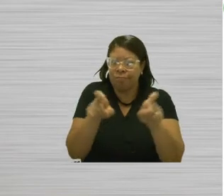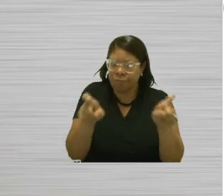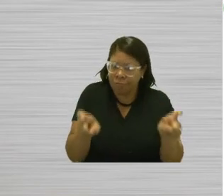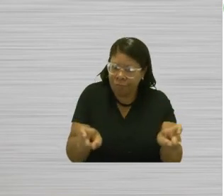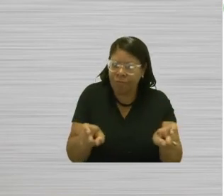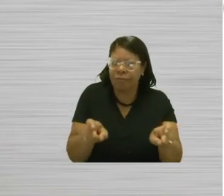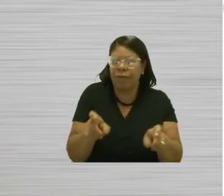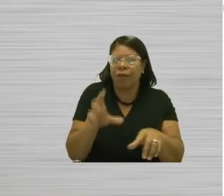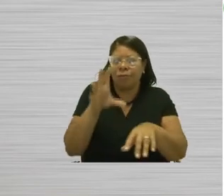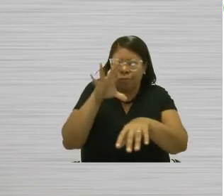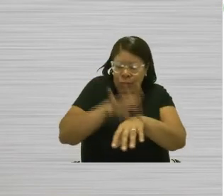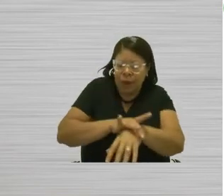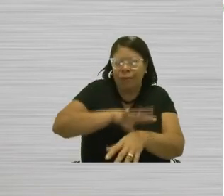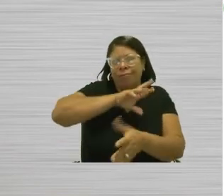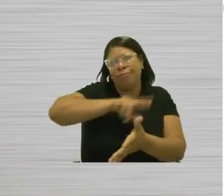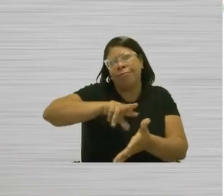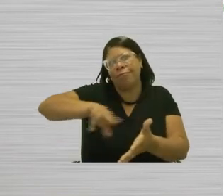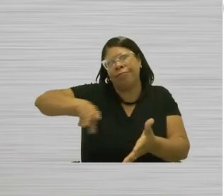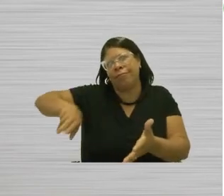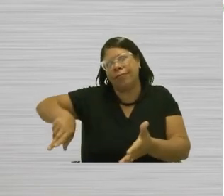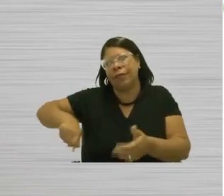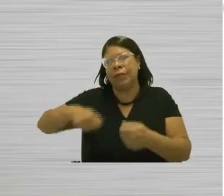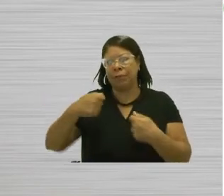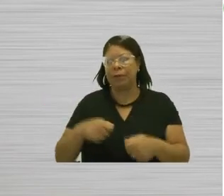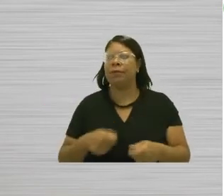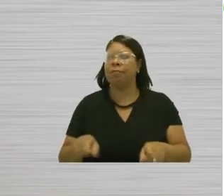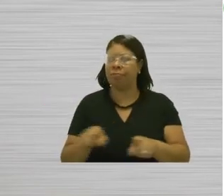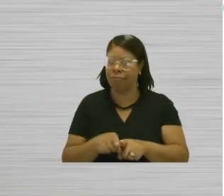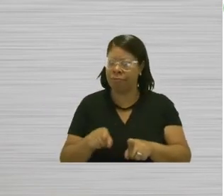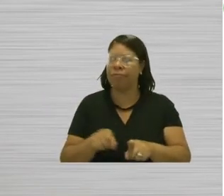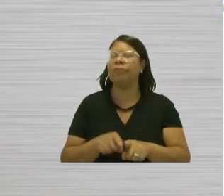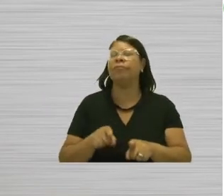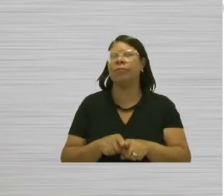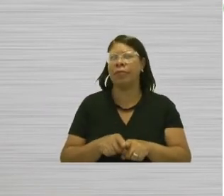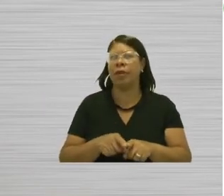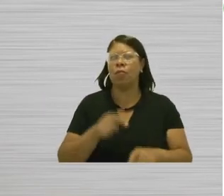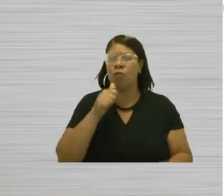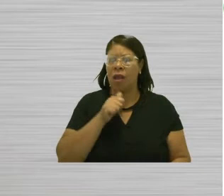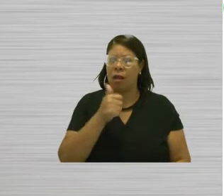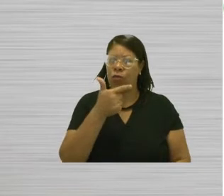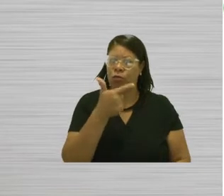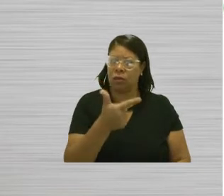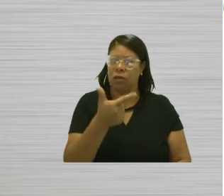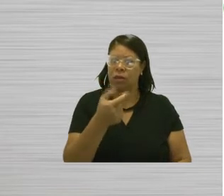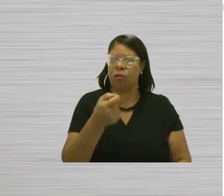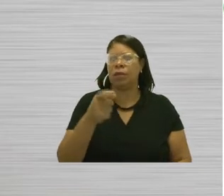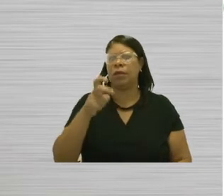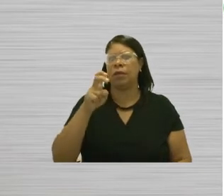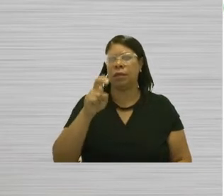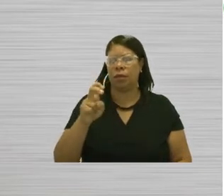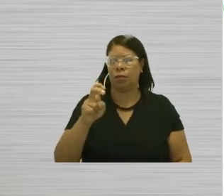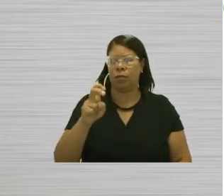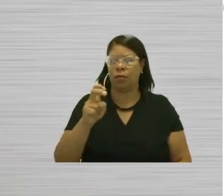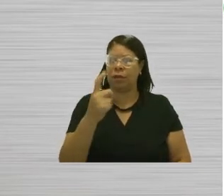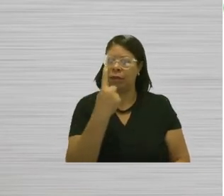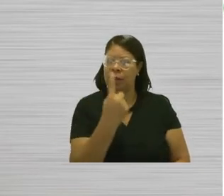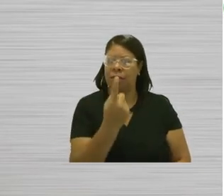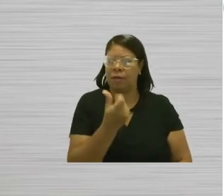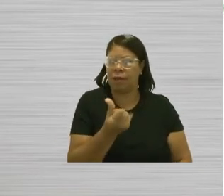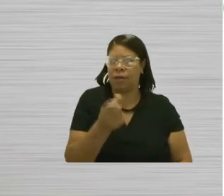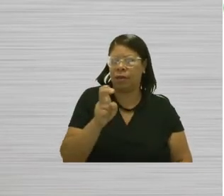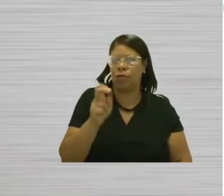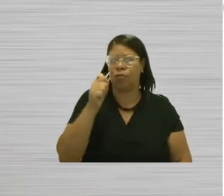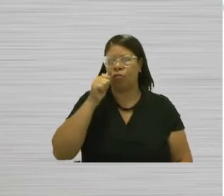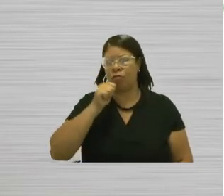E no acompanhamento de mastologia, a média de 205 mulheres que acompanham no nosso centro, no nosso